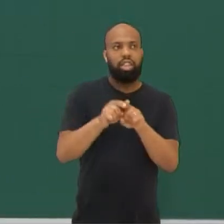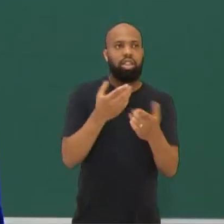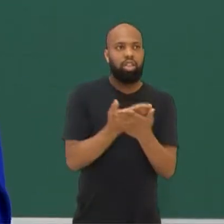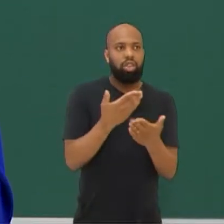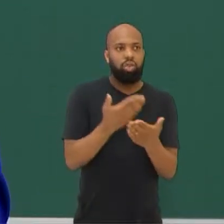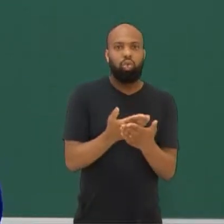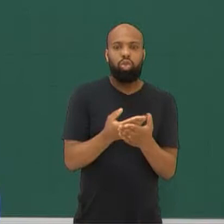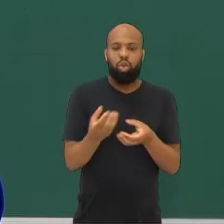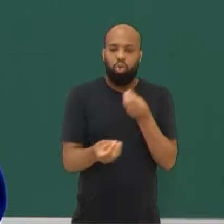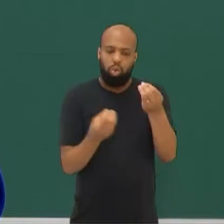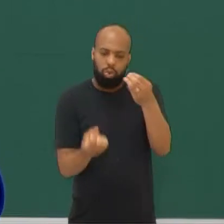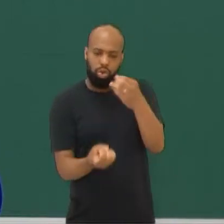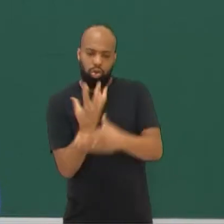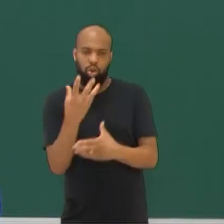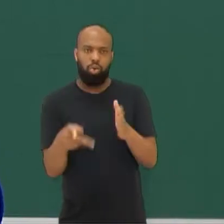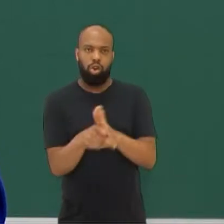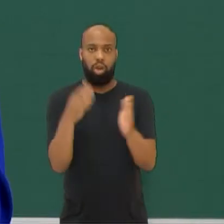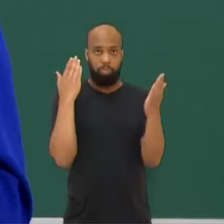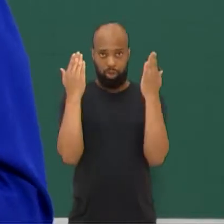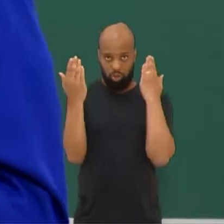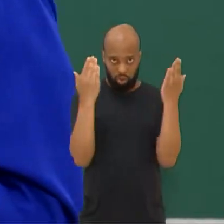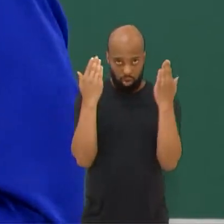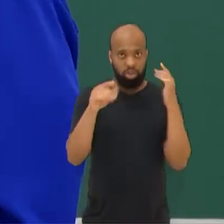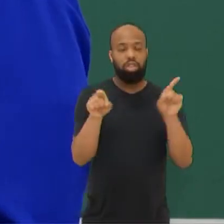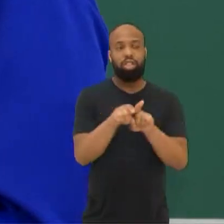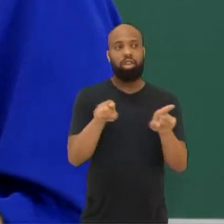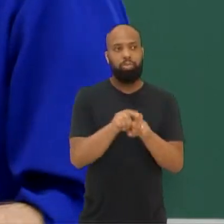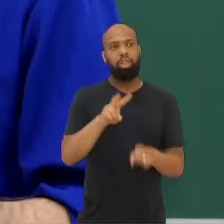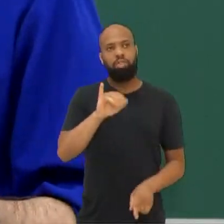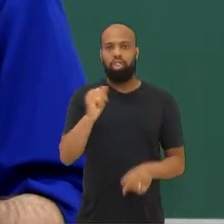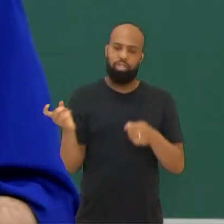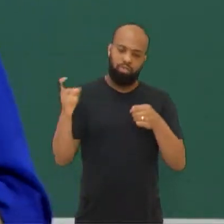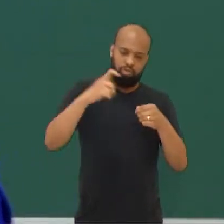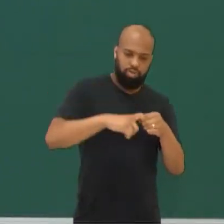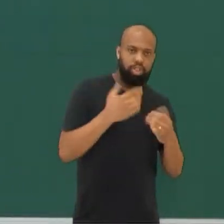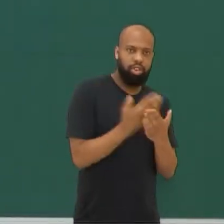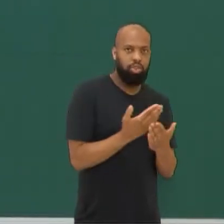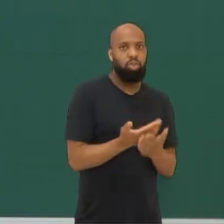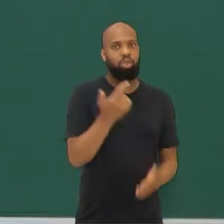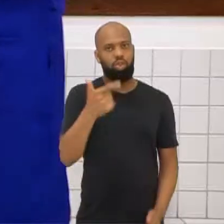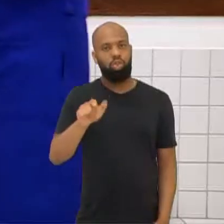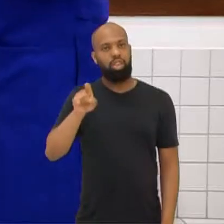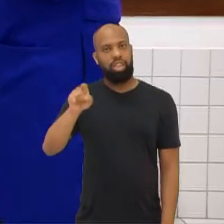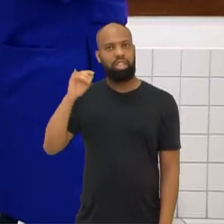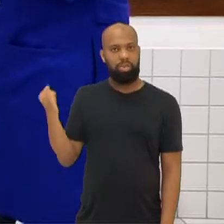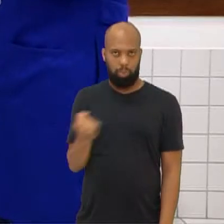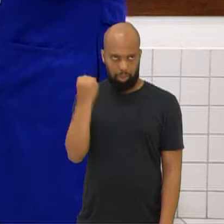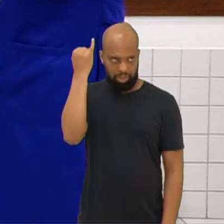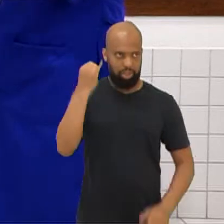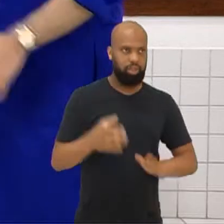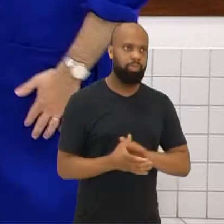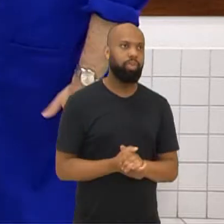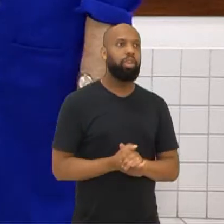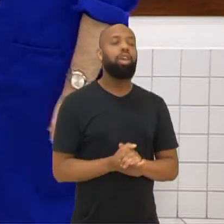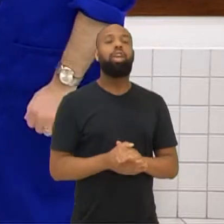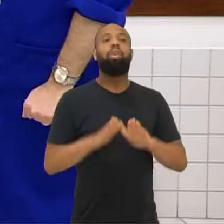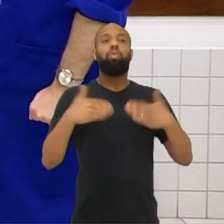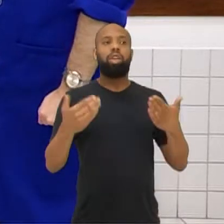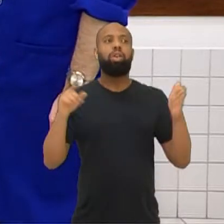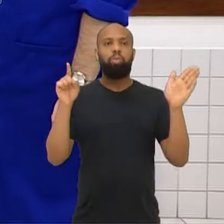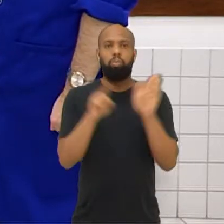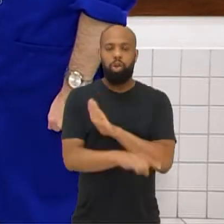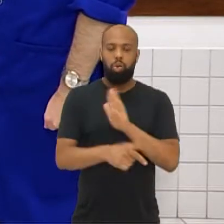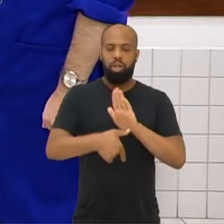a origem das psicologias e tal, e sim, a gente vai ver que esse cara aqui ele é muito importante, tá? Exato. Então, como foi a